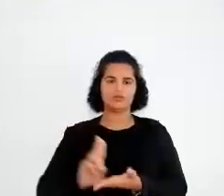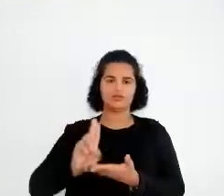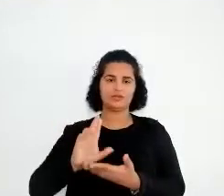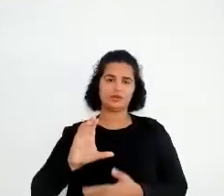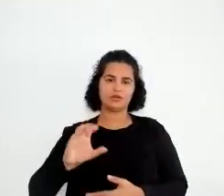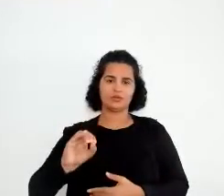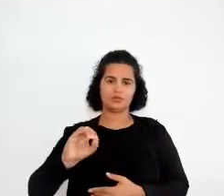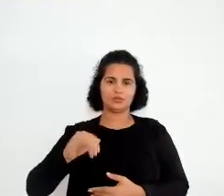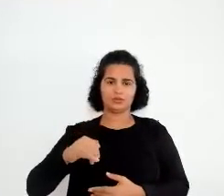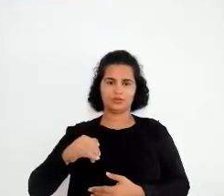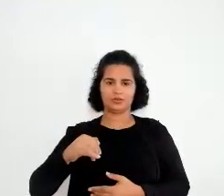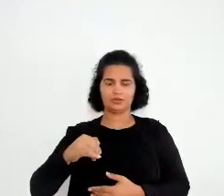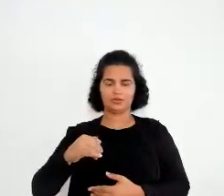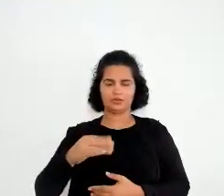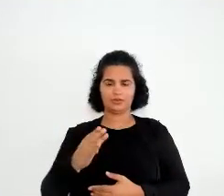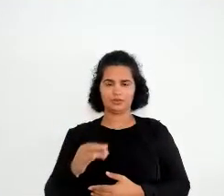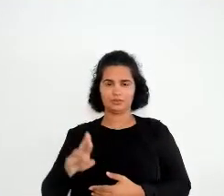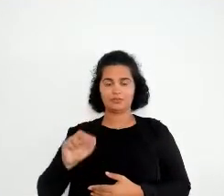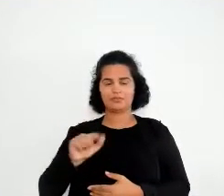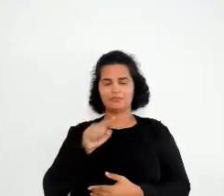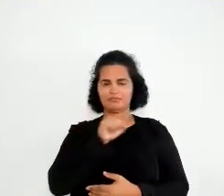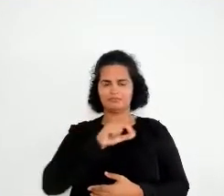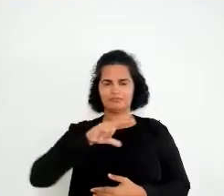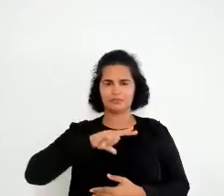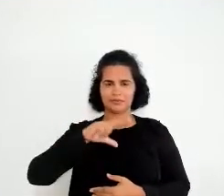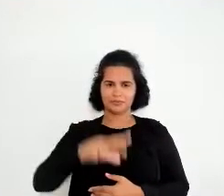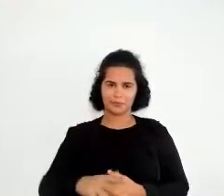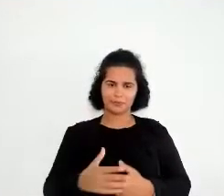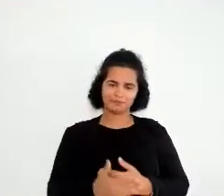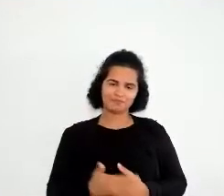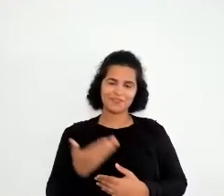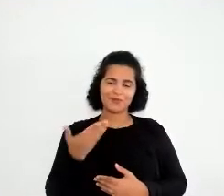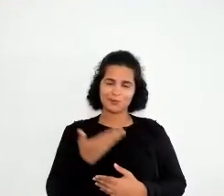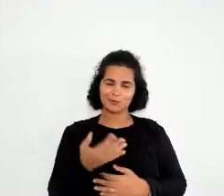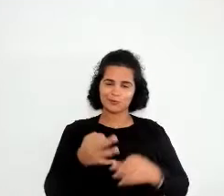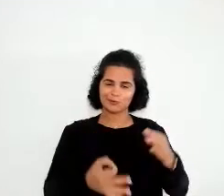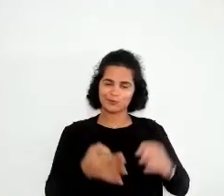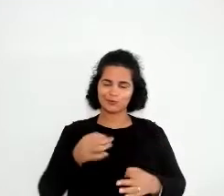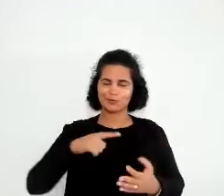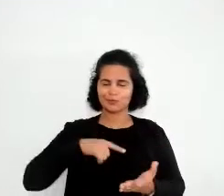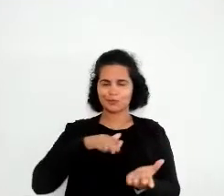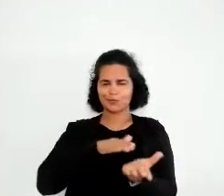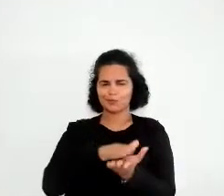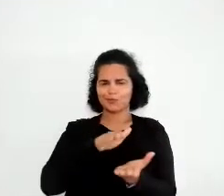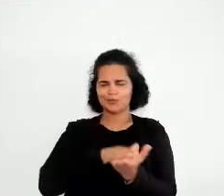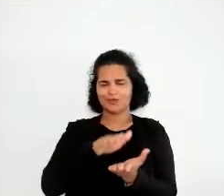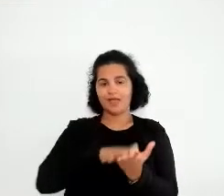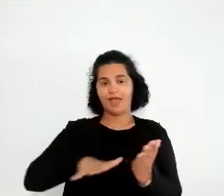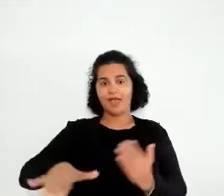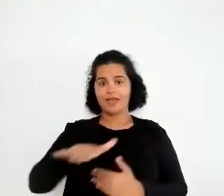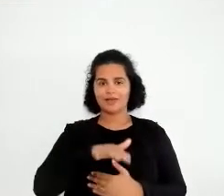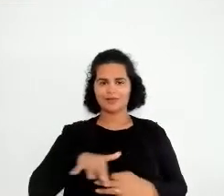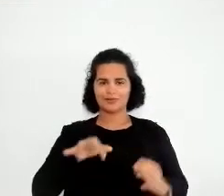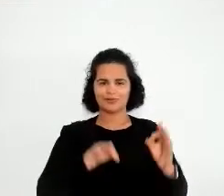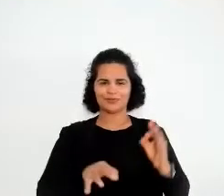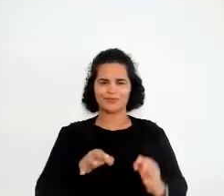Portugal. O magistrado é também autor de várias publicações na área jurídica.